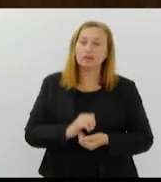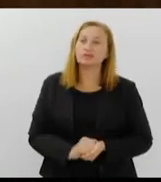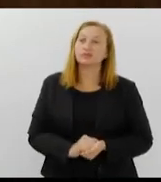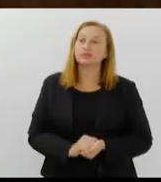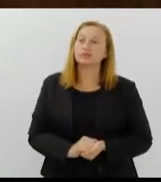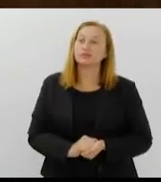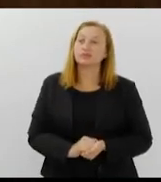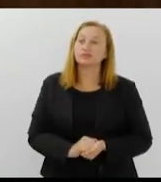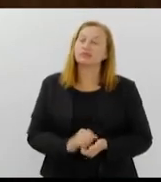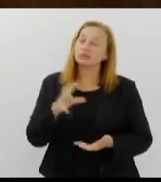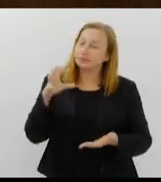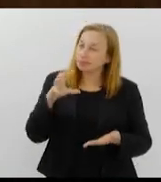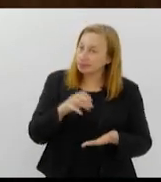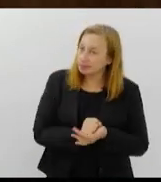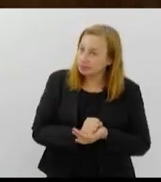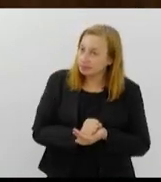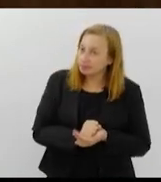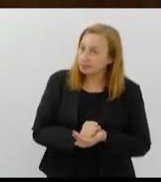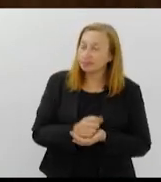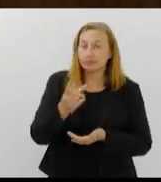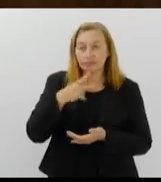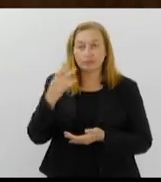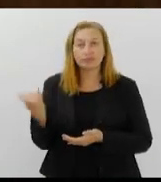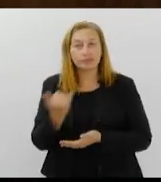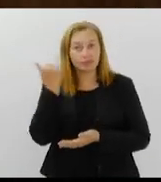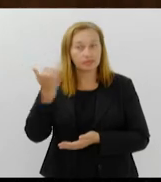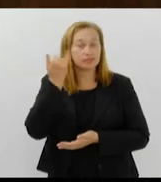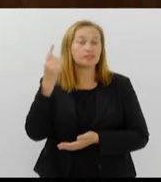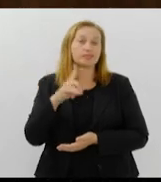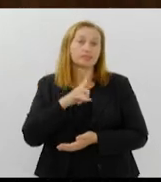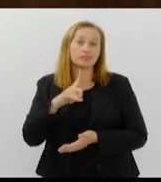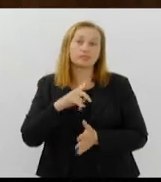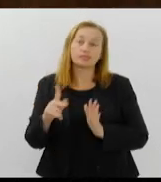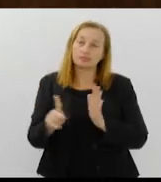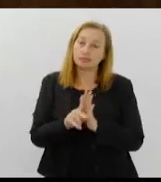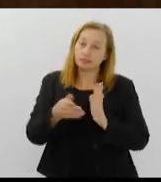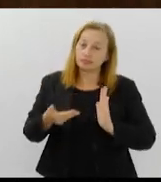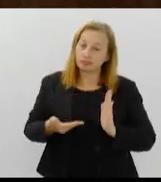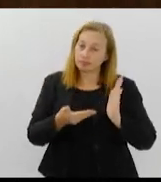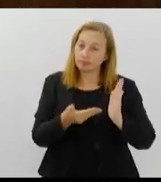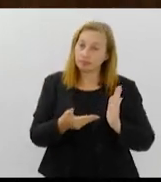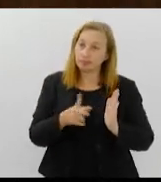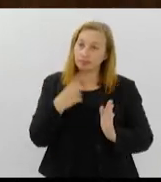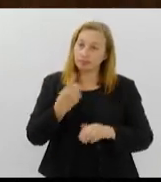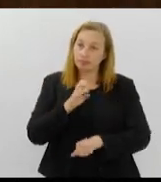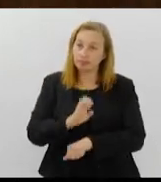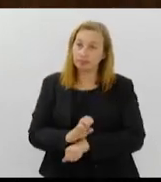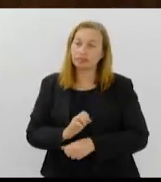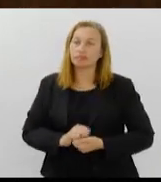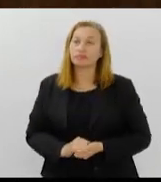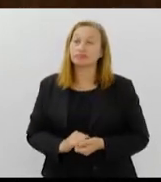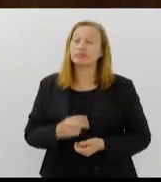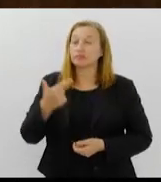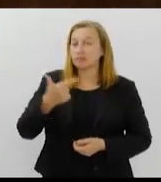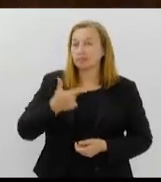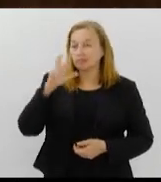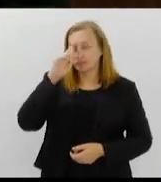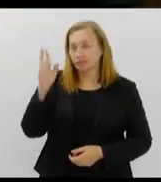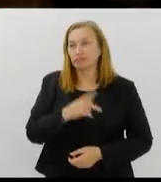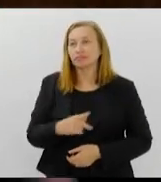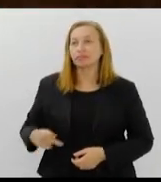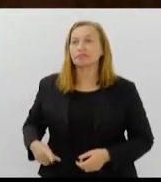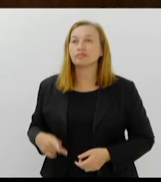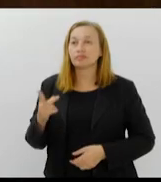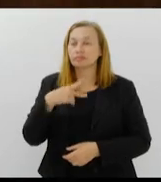mencionar, de registrar, de dizer da importância que tem um projeto como esse para o nosso Estado. Segundo, presidenta,